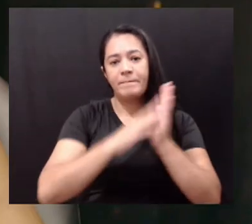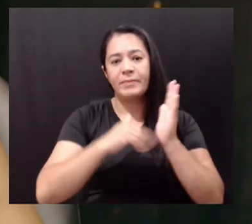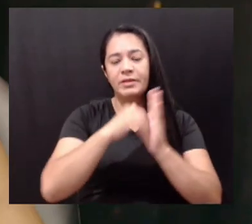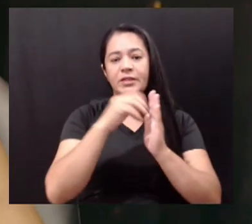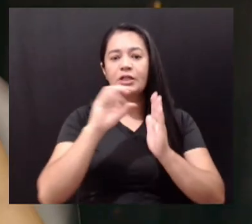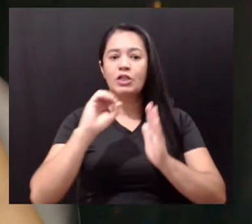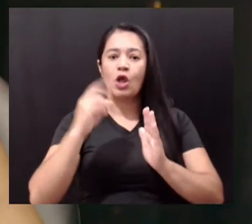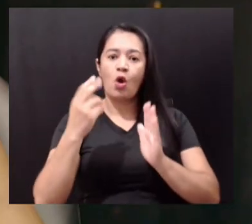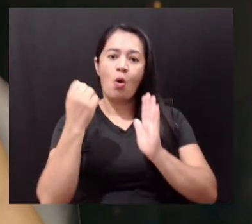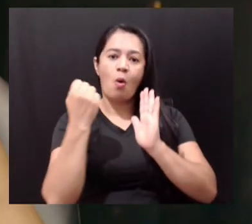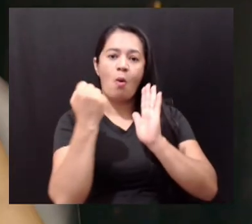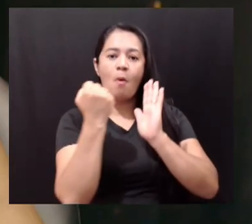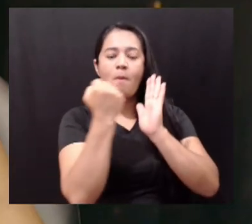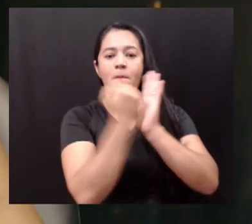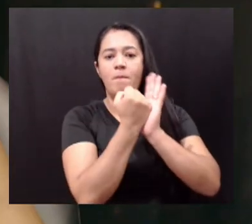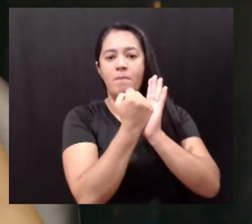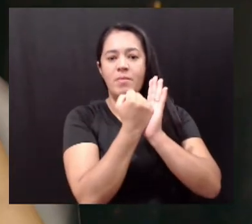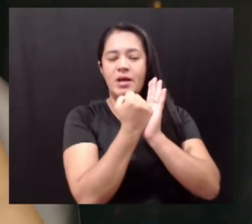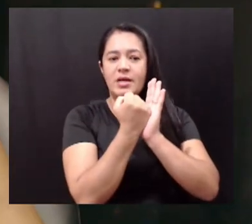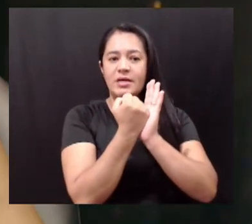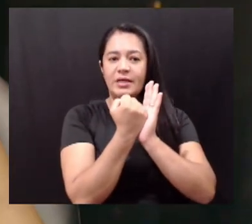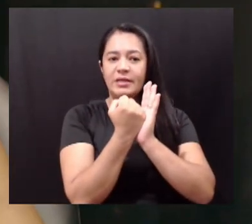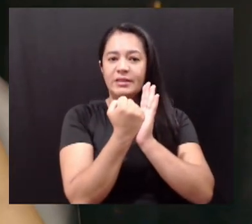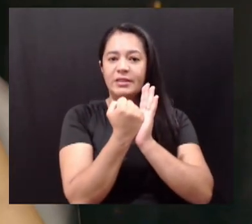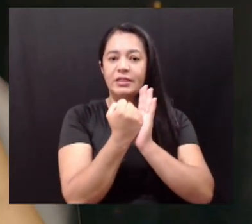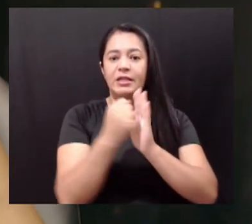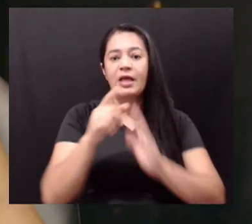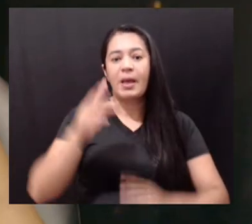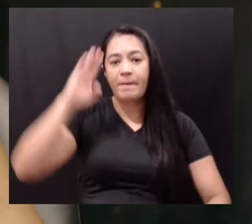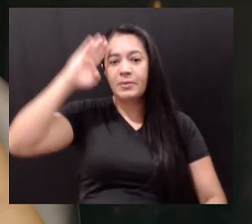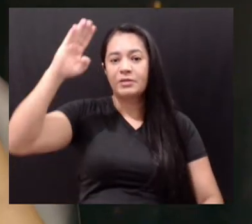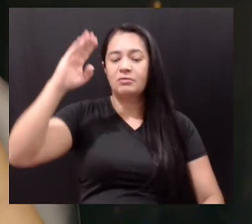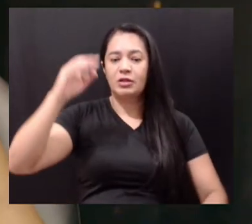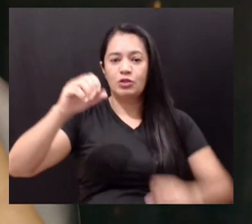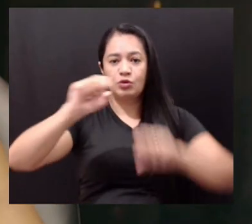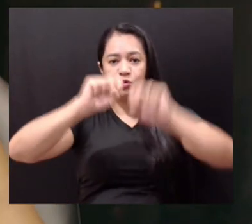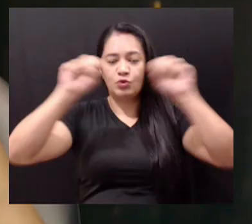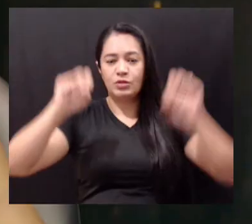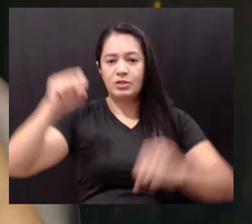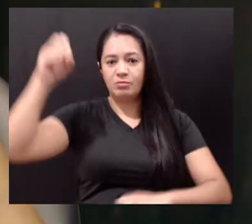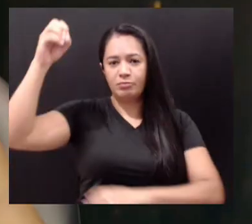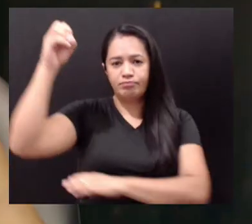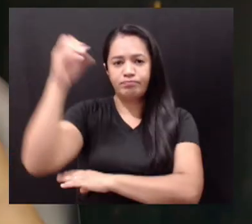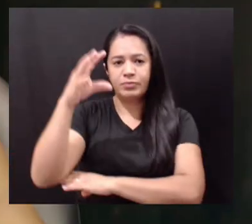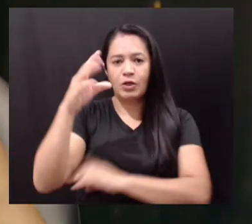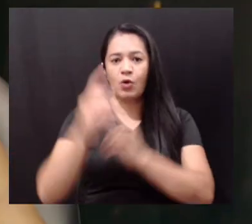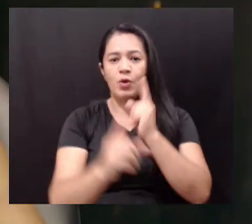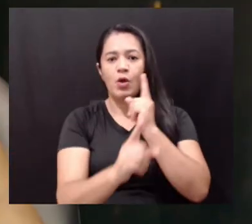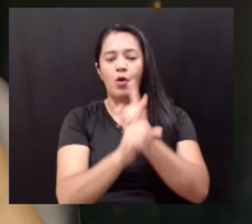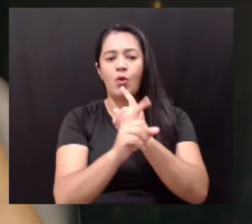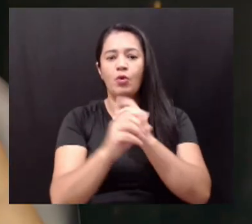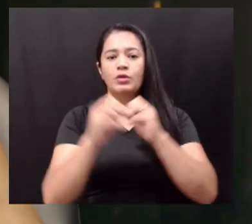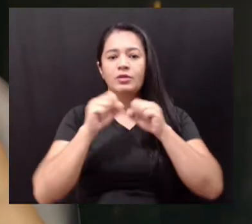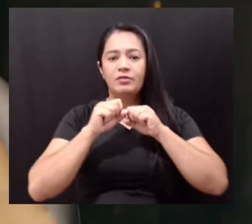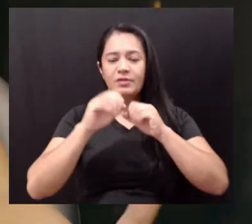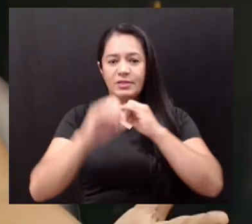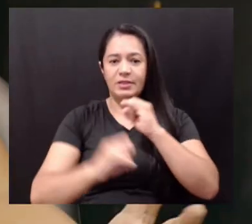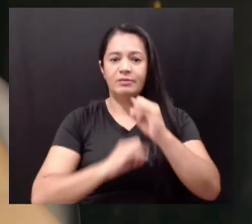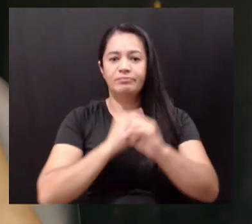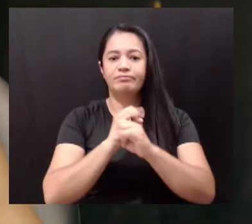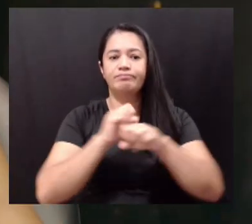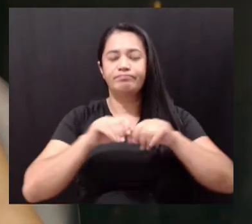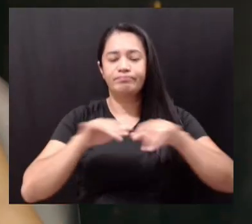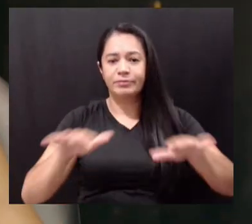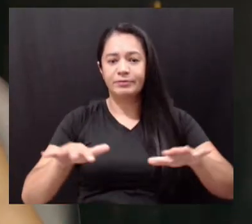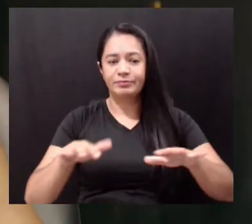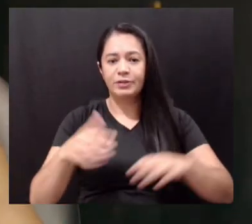ou terão prioridade no sistema de iluminação. Esse encontro será transmitido pela TV Câmara Campinas, sinal digital 11.3, esse aqui que a